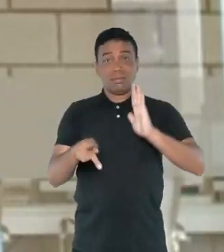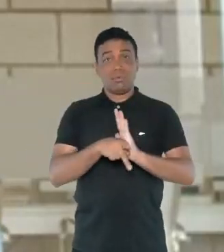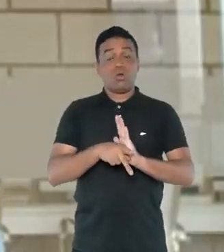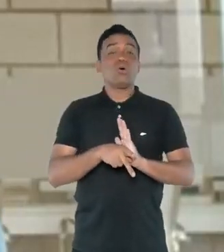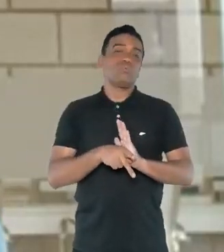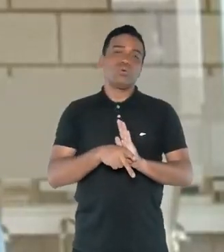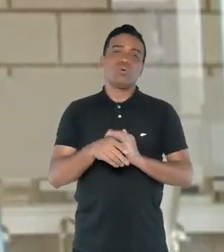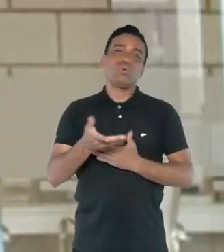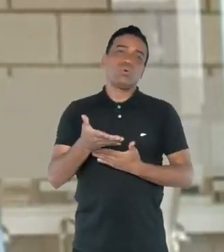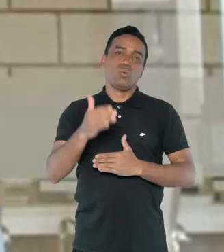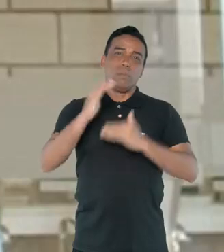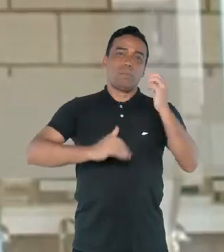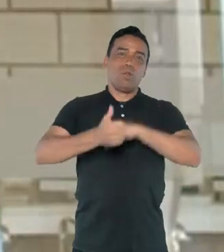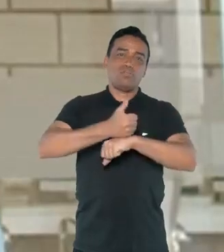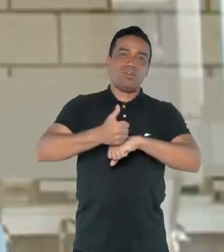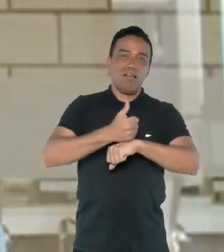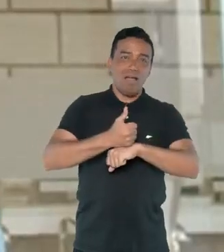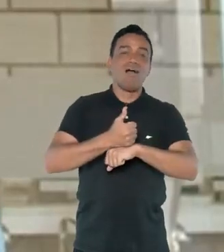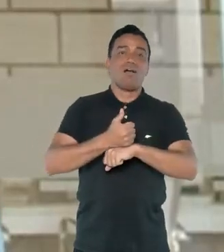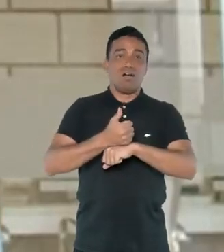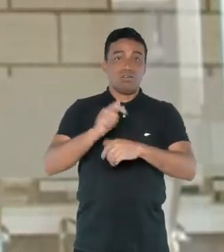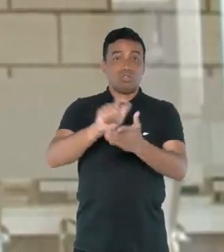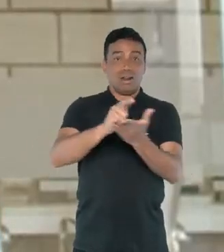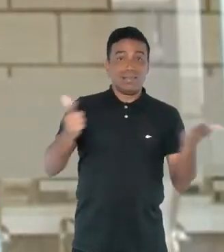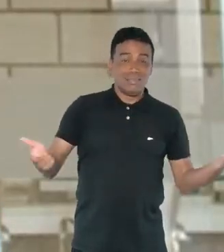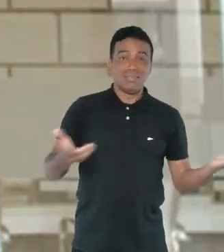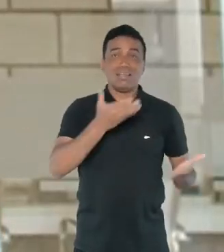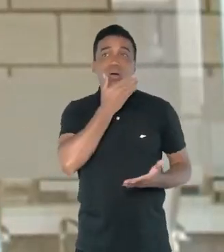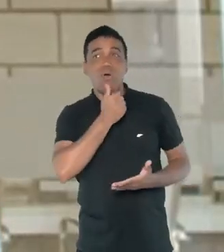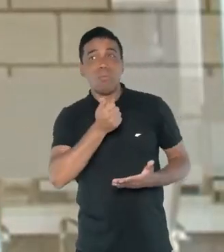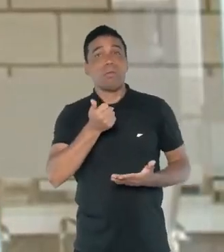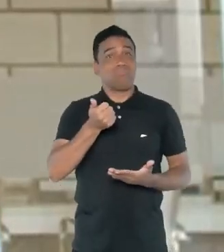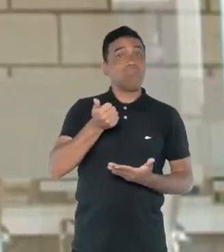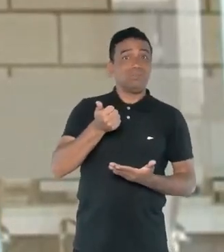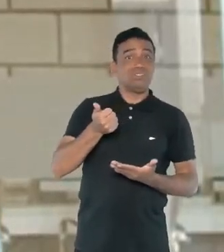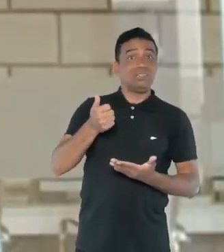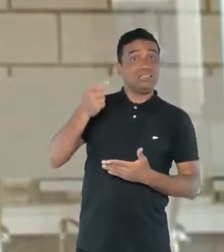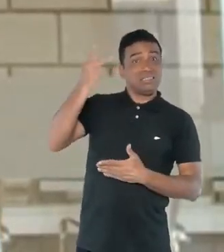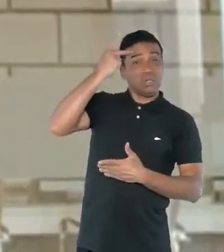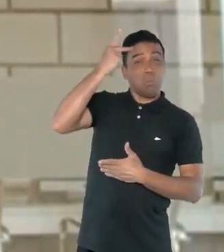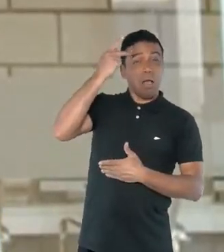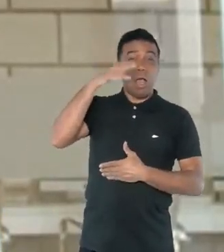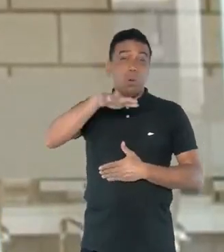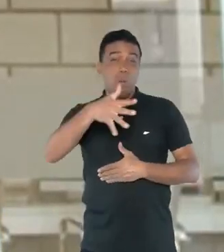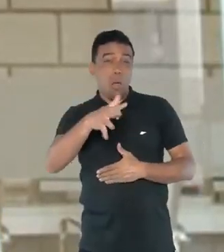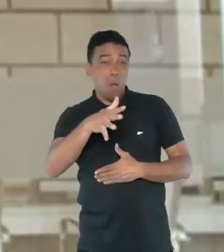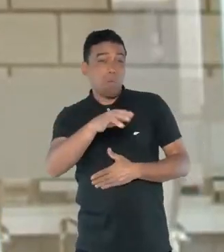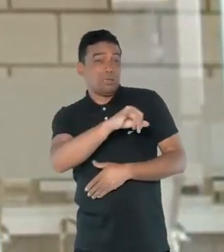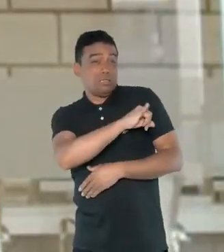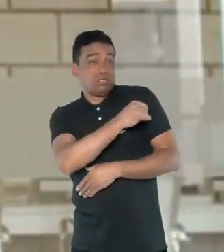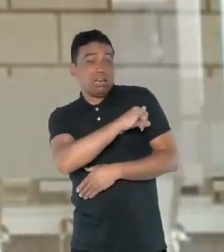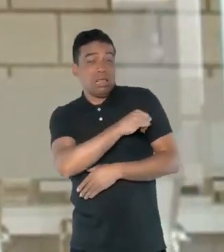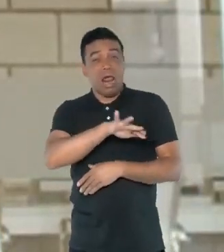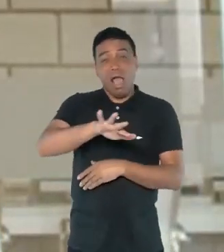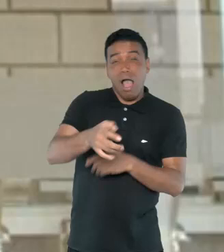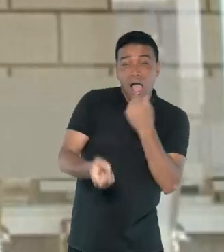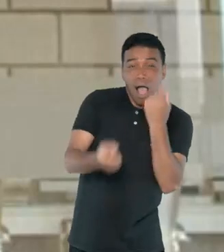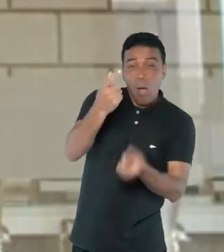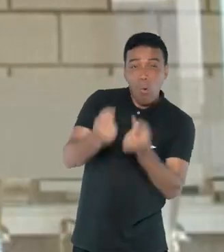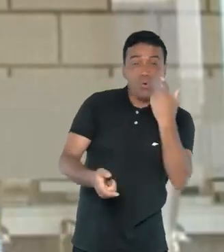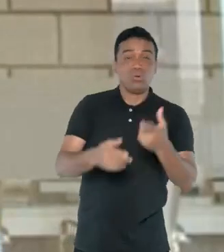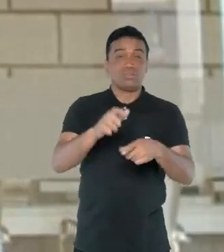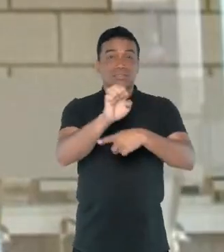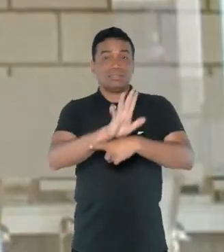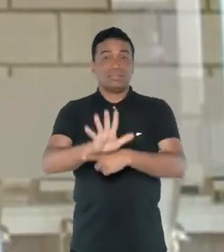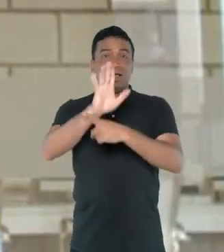jornalistas de São Paulo e, no máximo, do Rio de Janeiro, né? Alguns de Minas Gerais, né? Você já